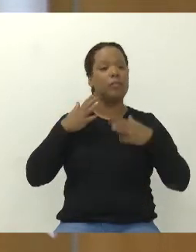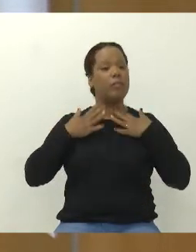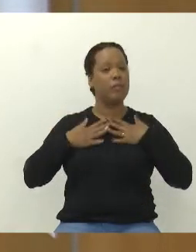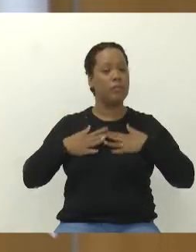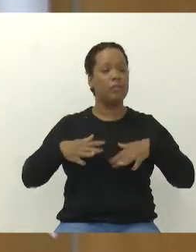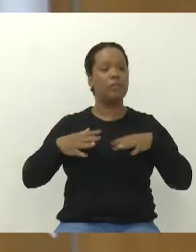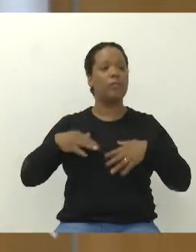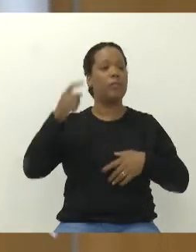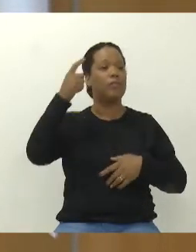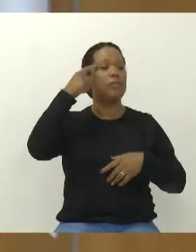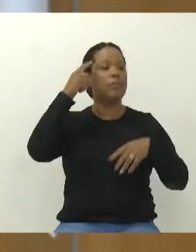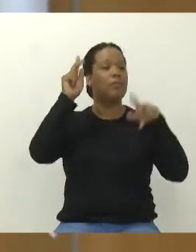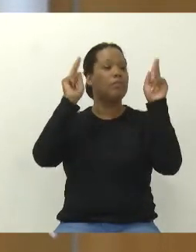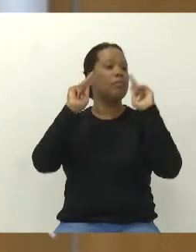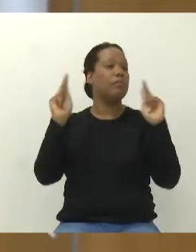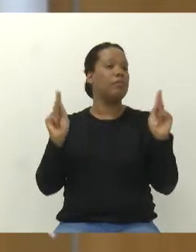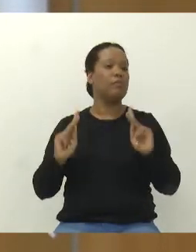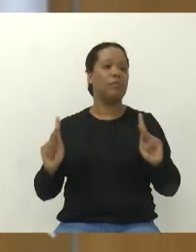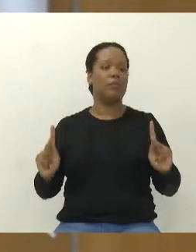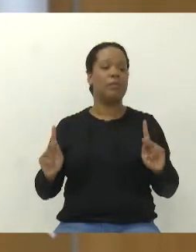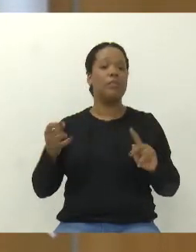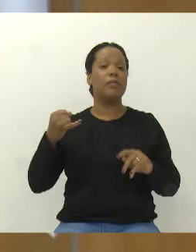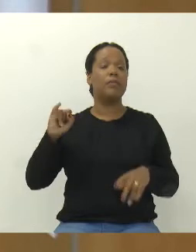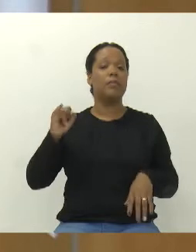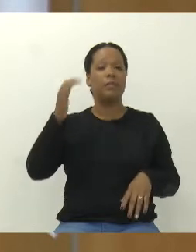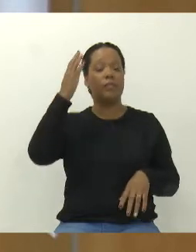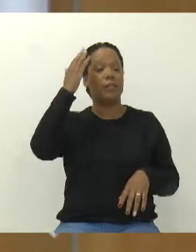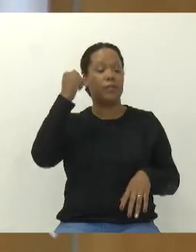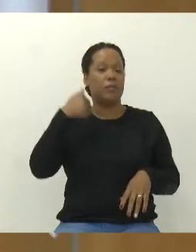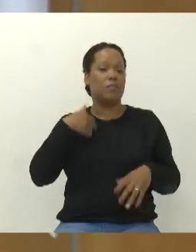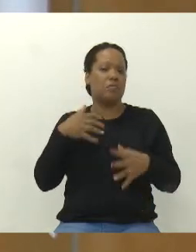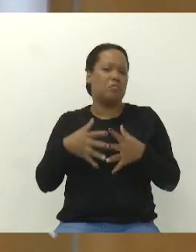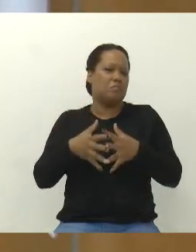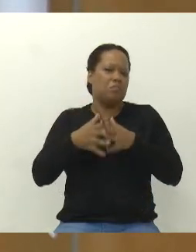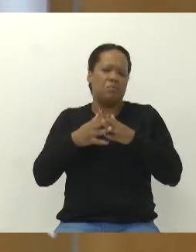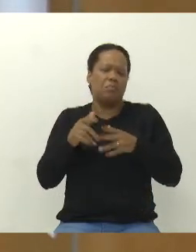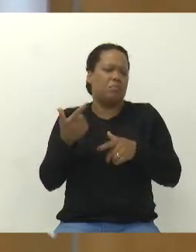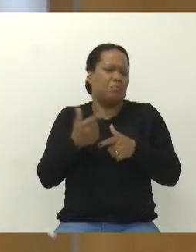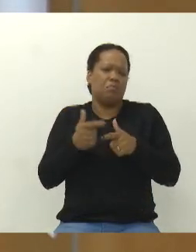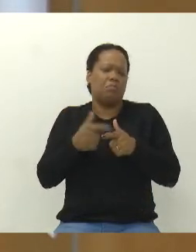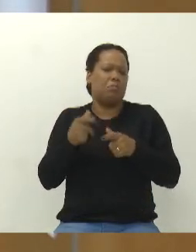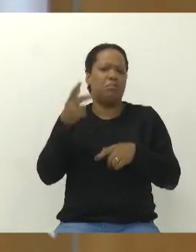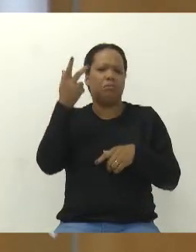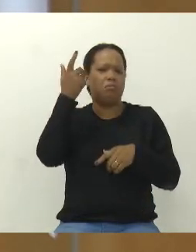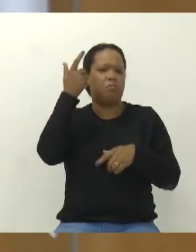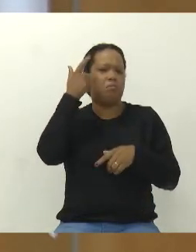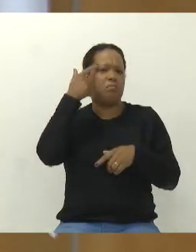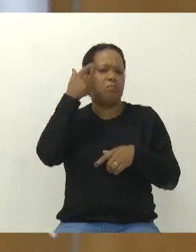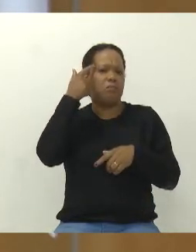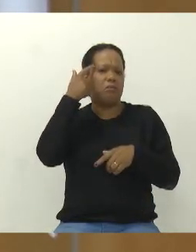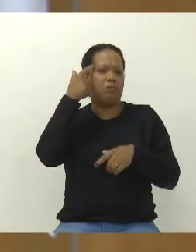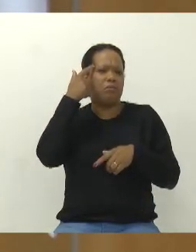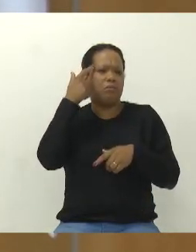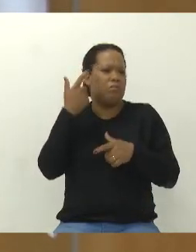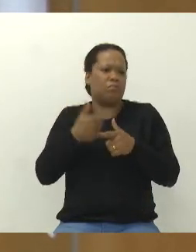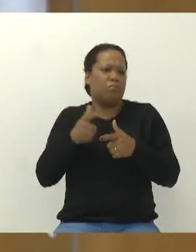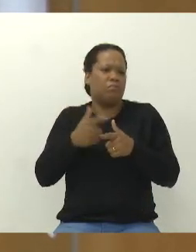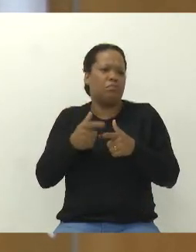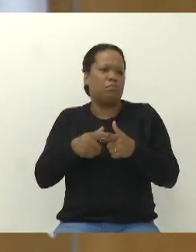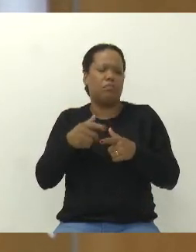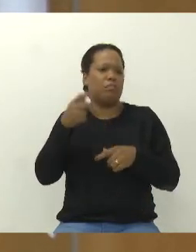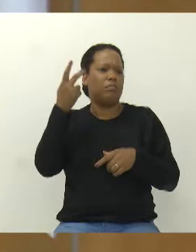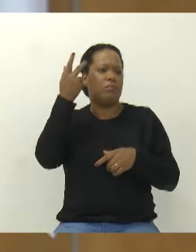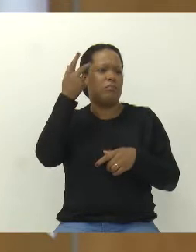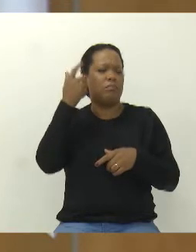Então, não há problema nenhum. Se amanhã eu estiver equivocado, não há problema eu vir aqui pedir desculpa, né, refazer o meu